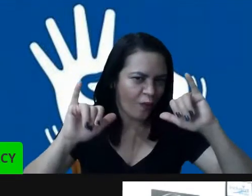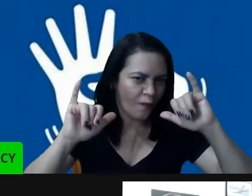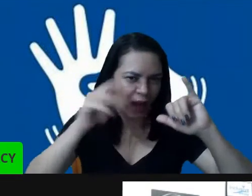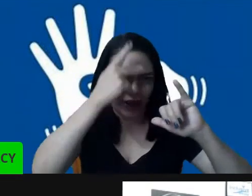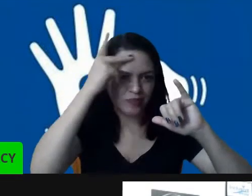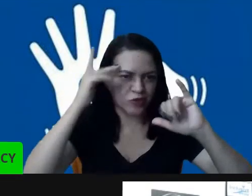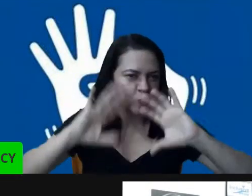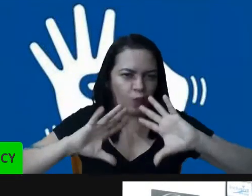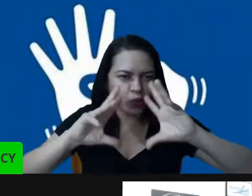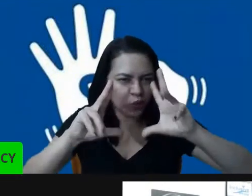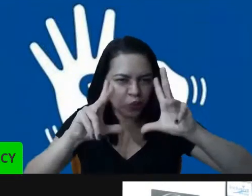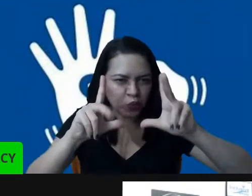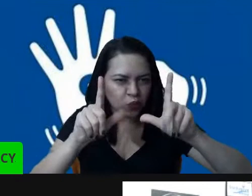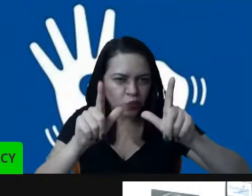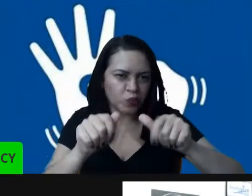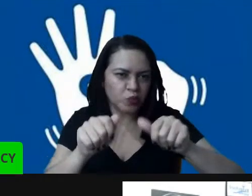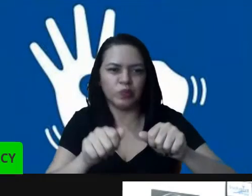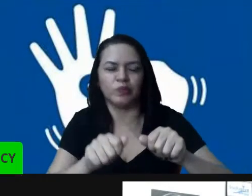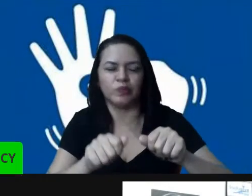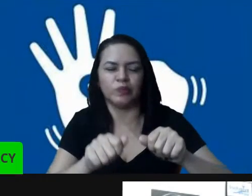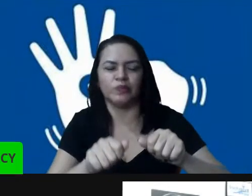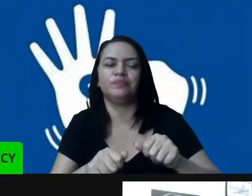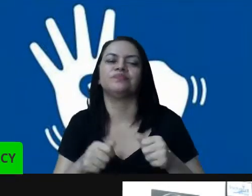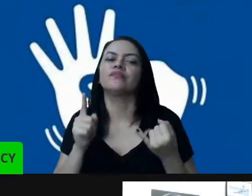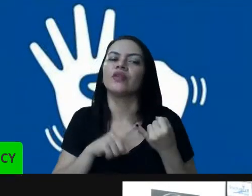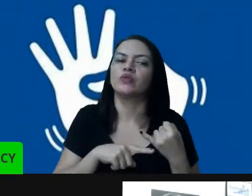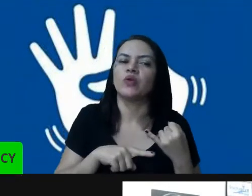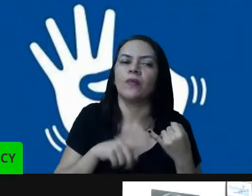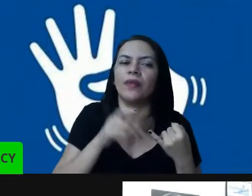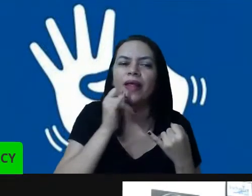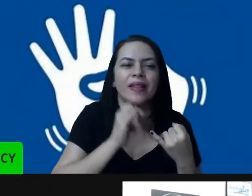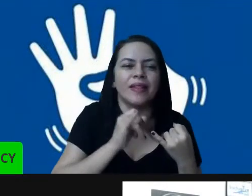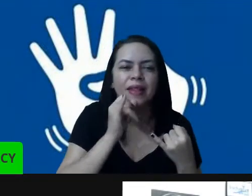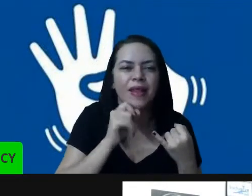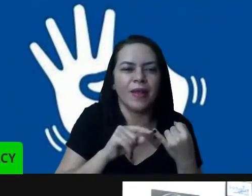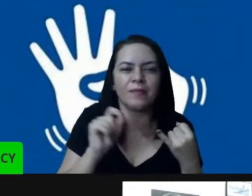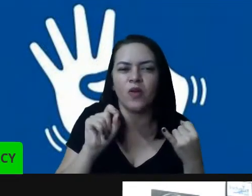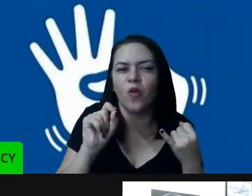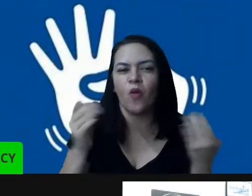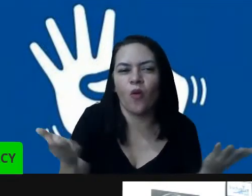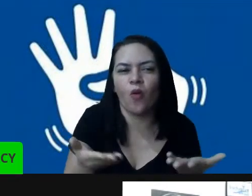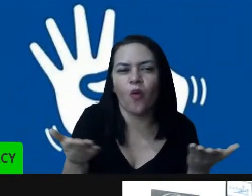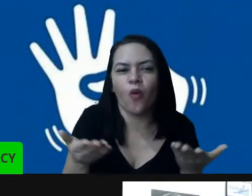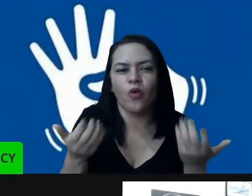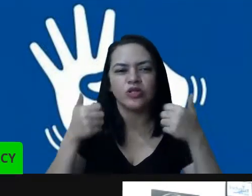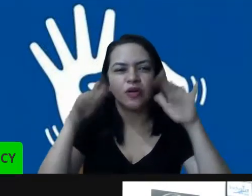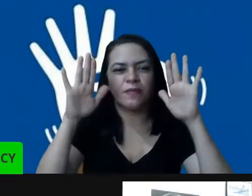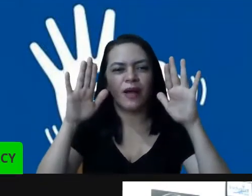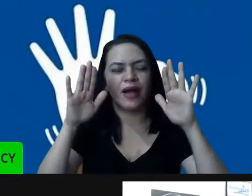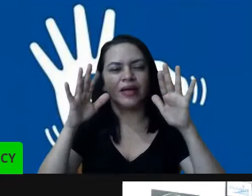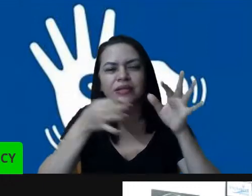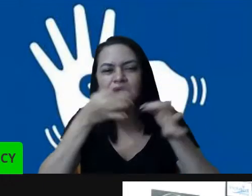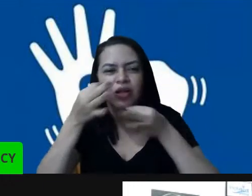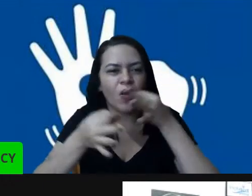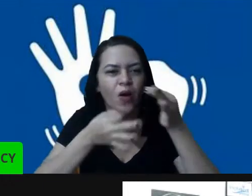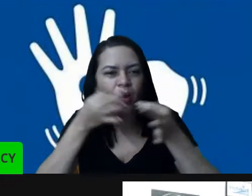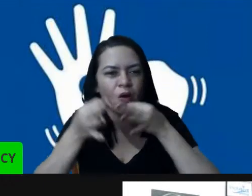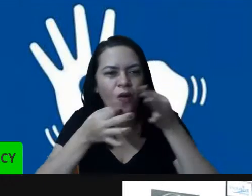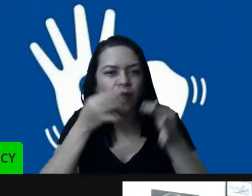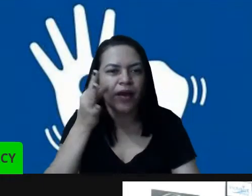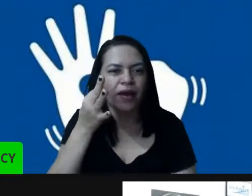tudo, né? Sobre, por exemplo, hoje o que mais se comenta nas TVs é